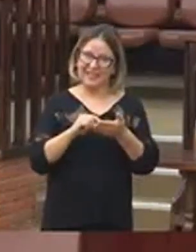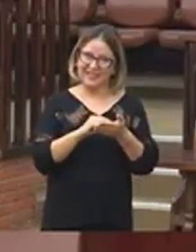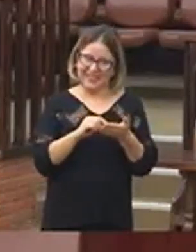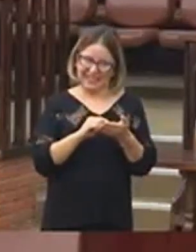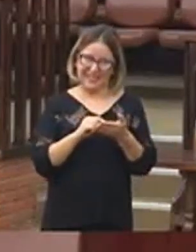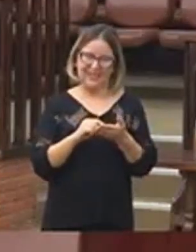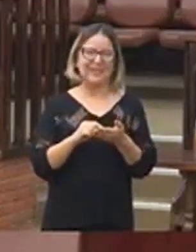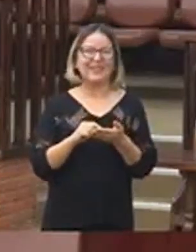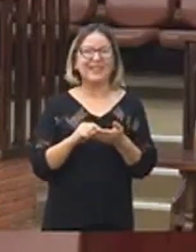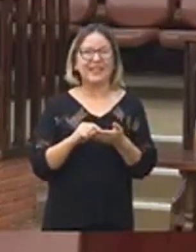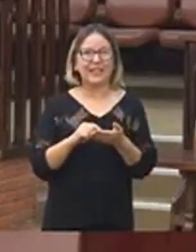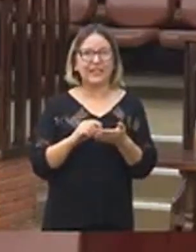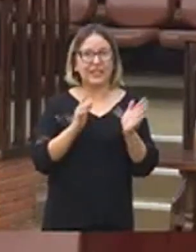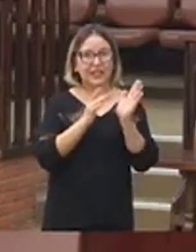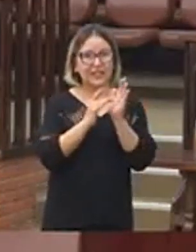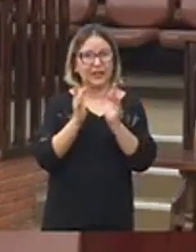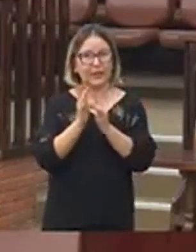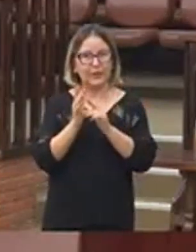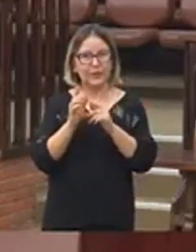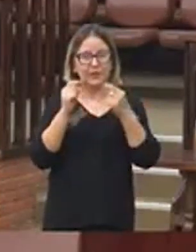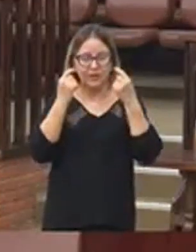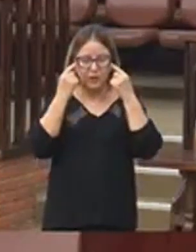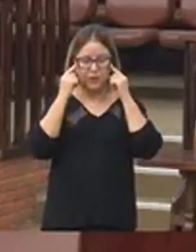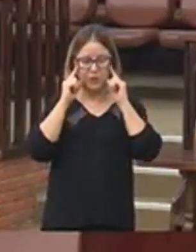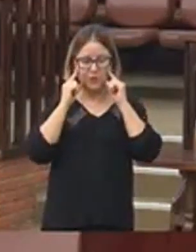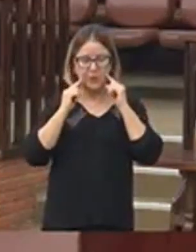ele é muito especial.